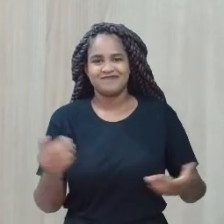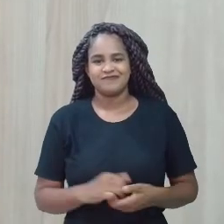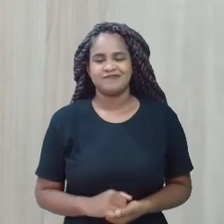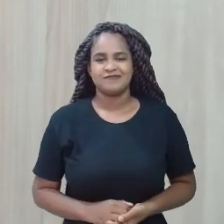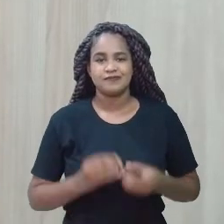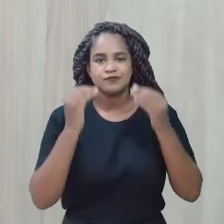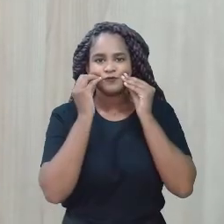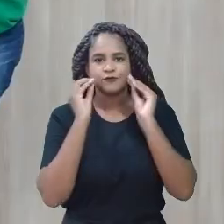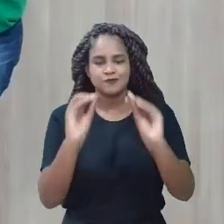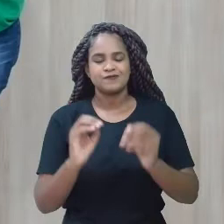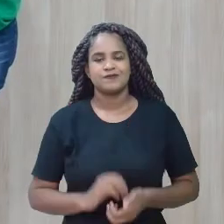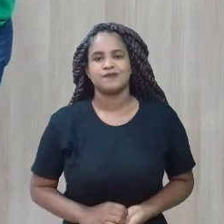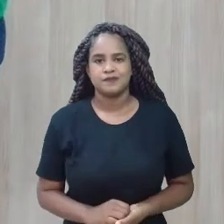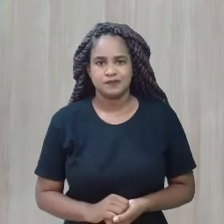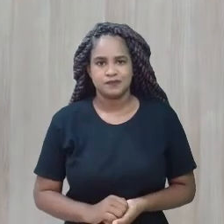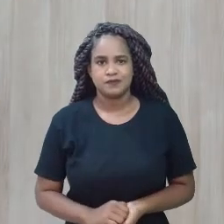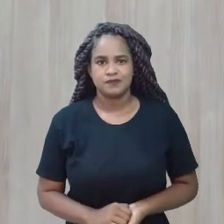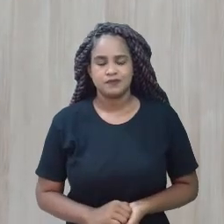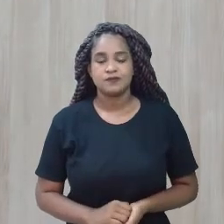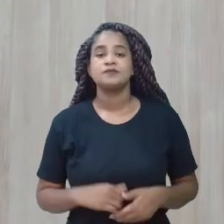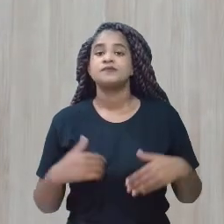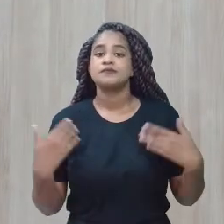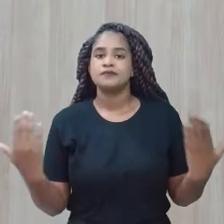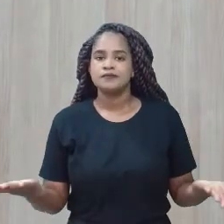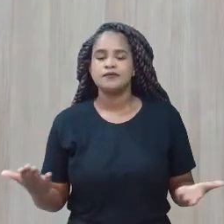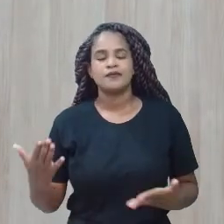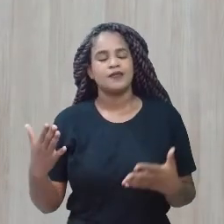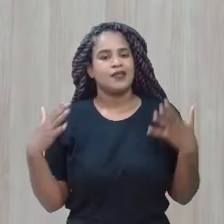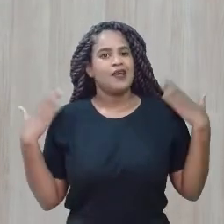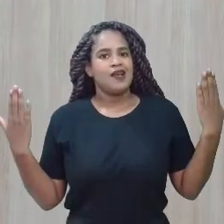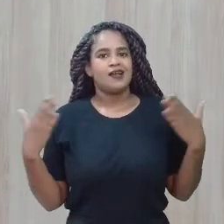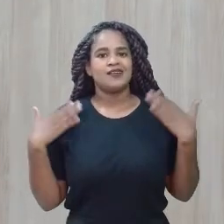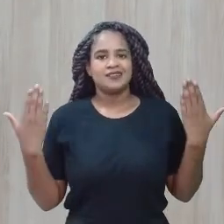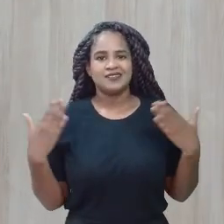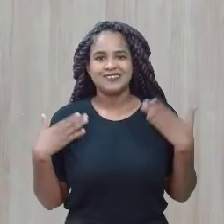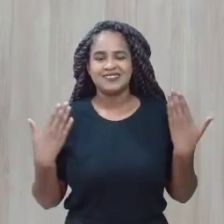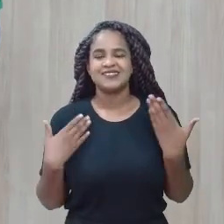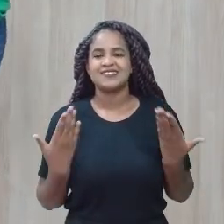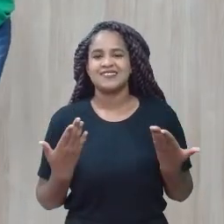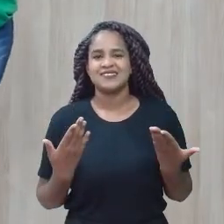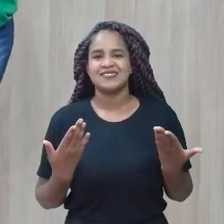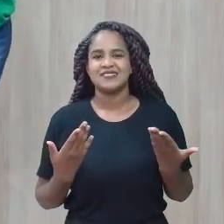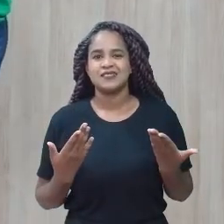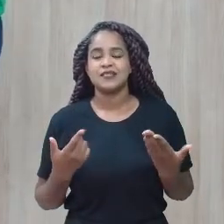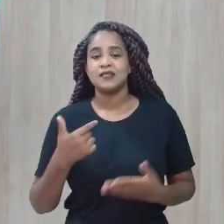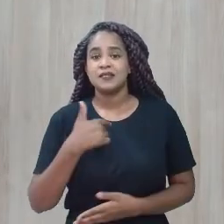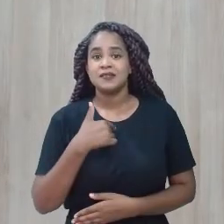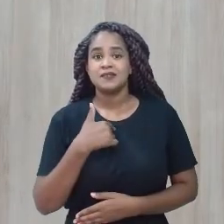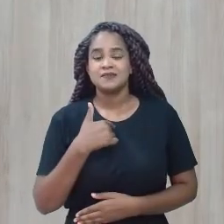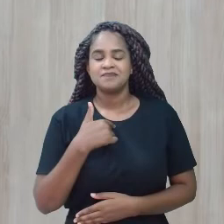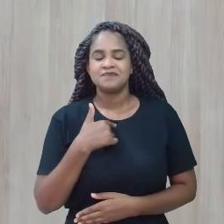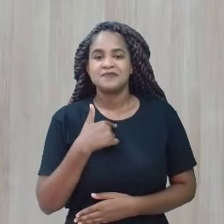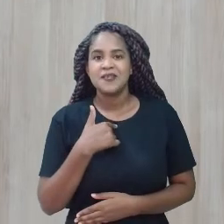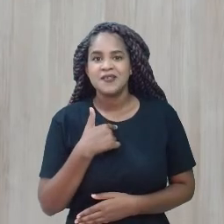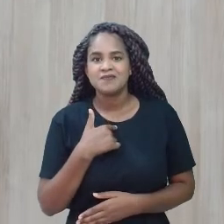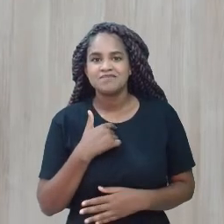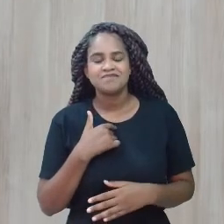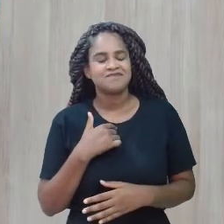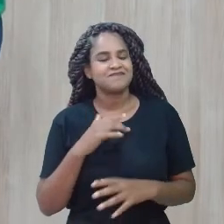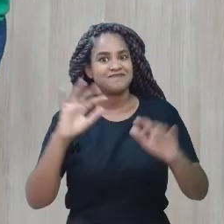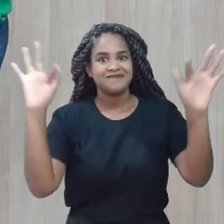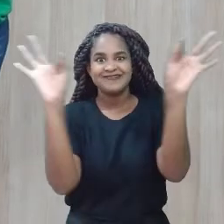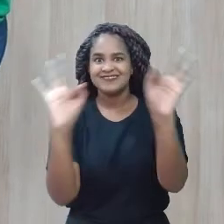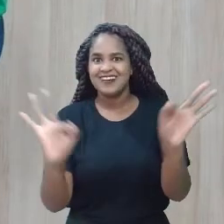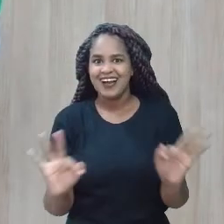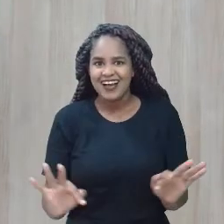Um beijo enorme. Gente, a alegria é minha. Eu vou falar igual vocês falam, né? Eu estou hiper, mega